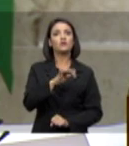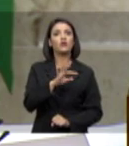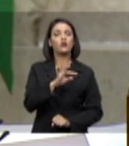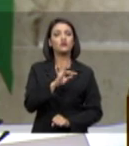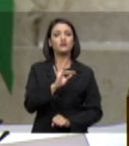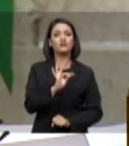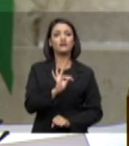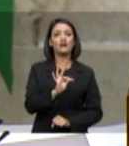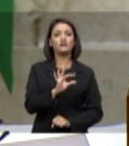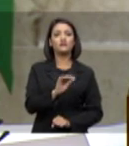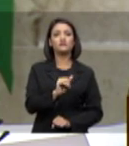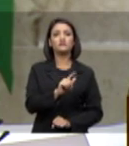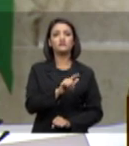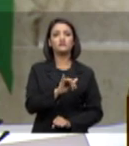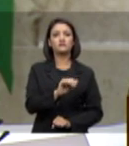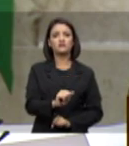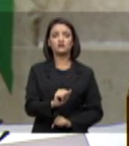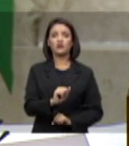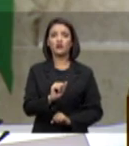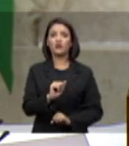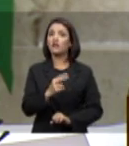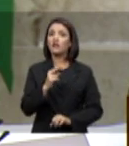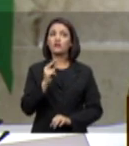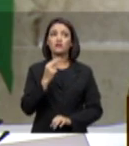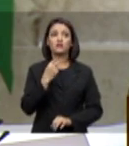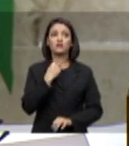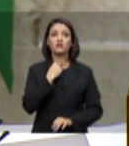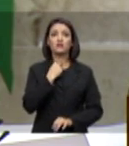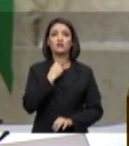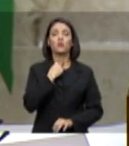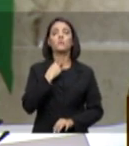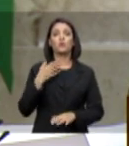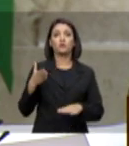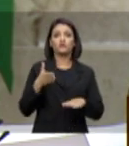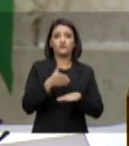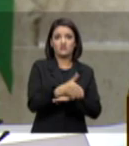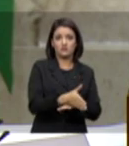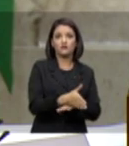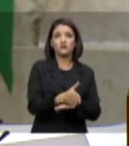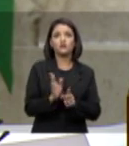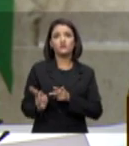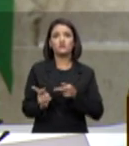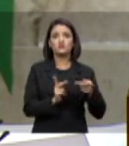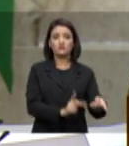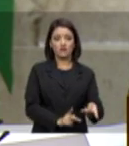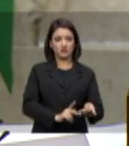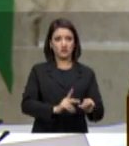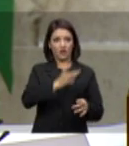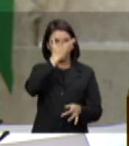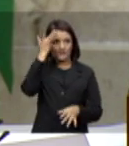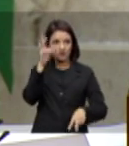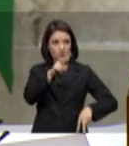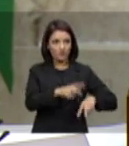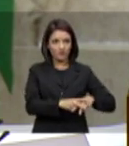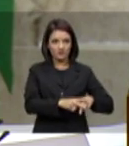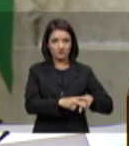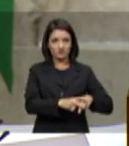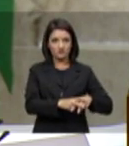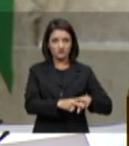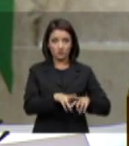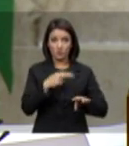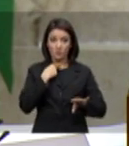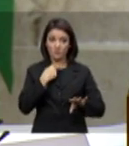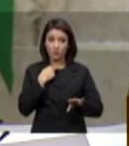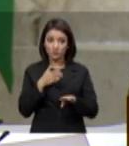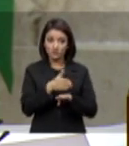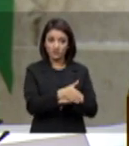visitas aos presidiários mas não libertou presidiários e como esta população estava